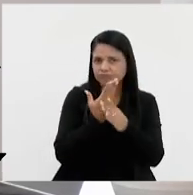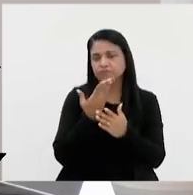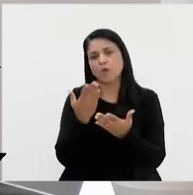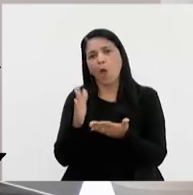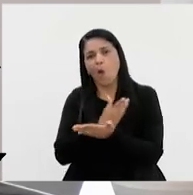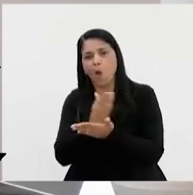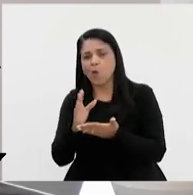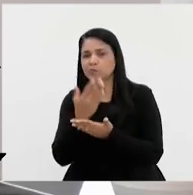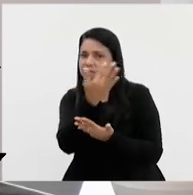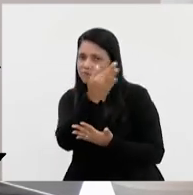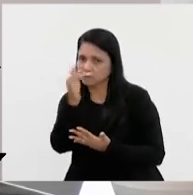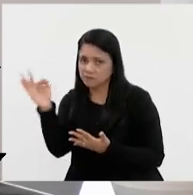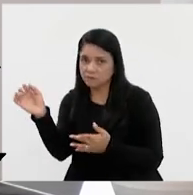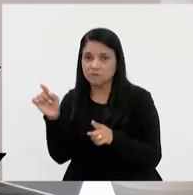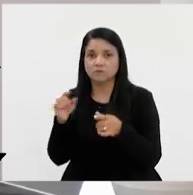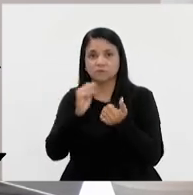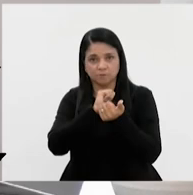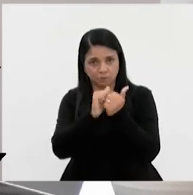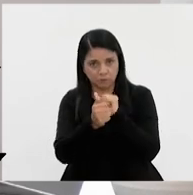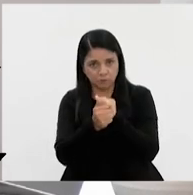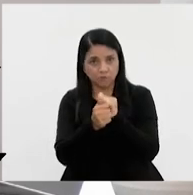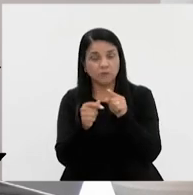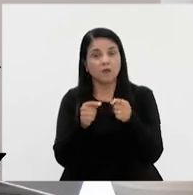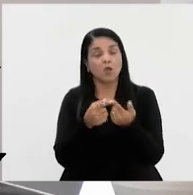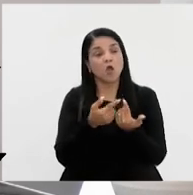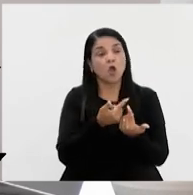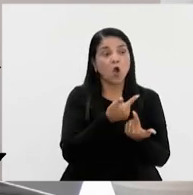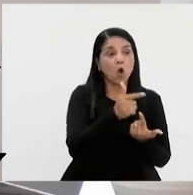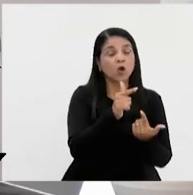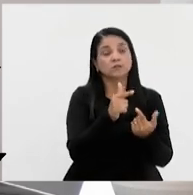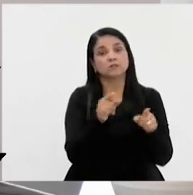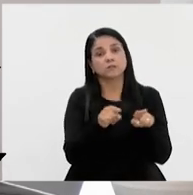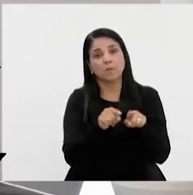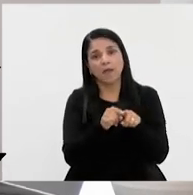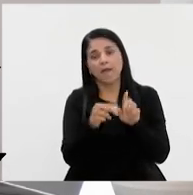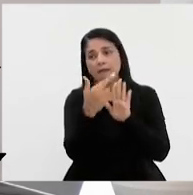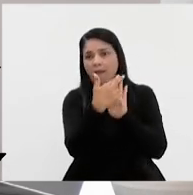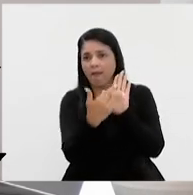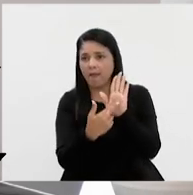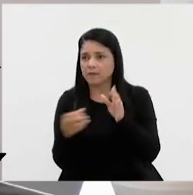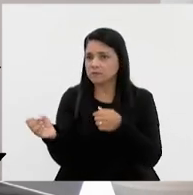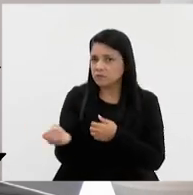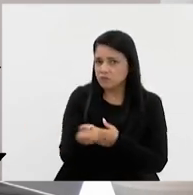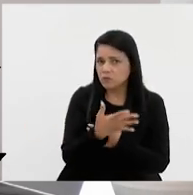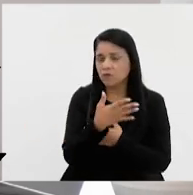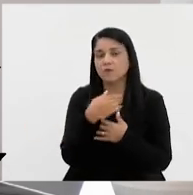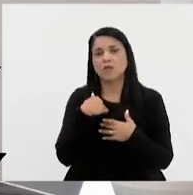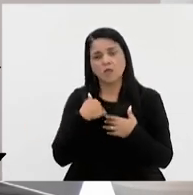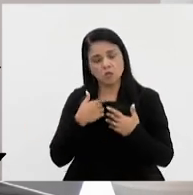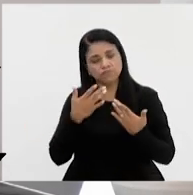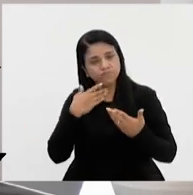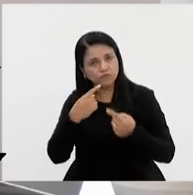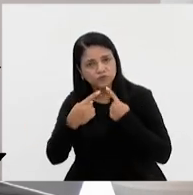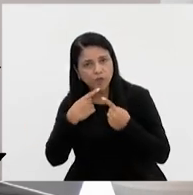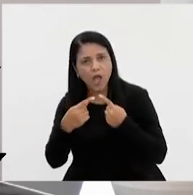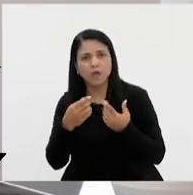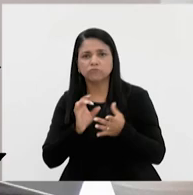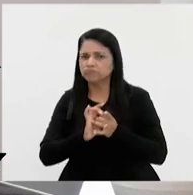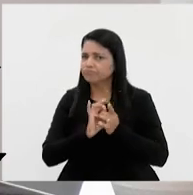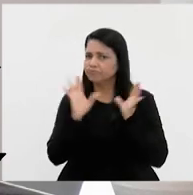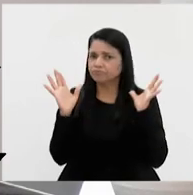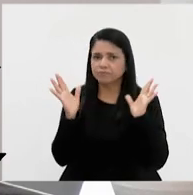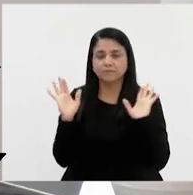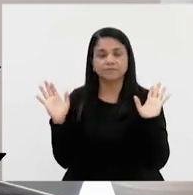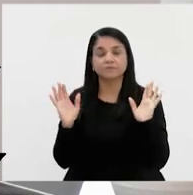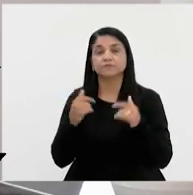e abrir o leque para outras. Exatamente, tudo isso é possível e eu estou disposto a esse diálogo. Perfeito.